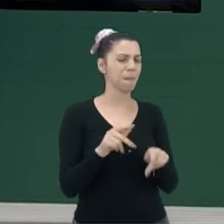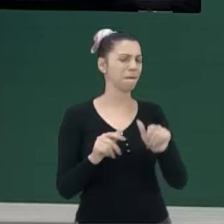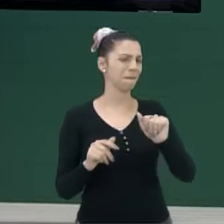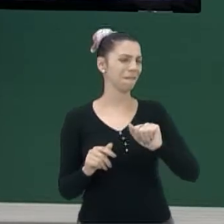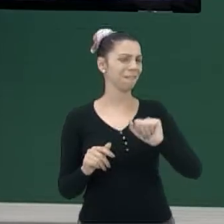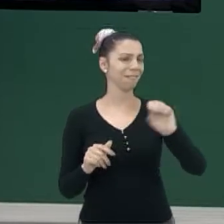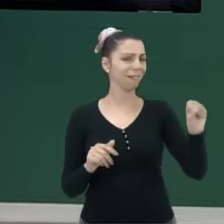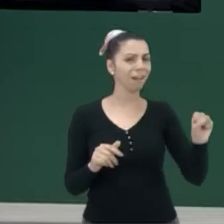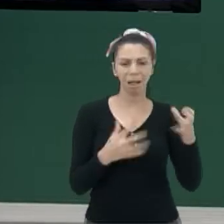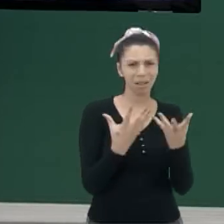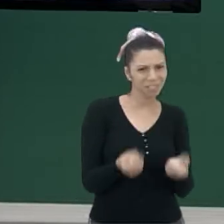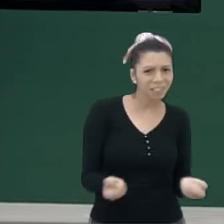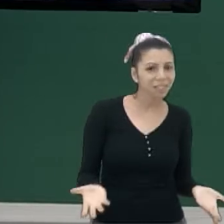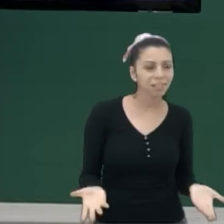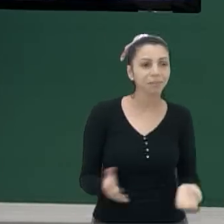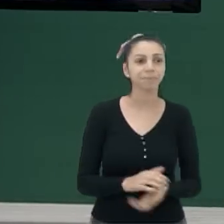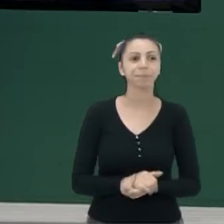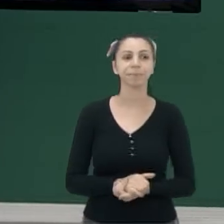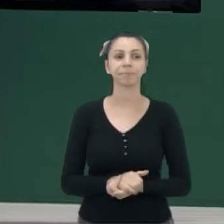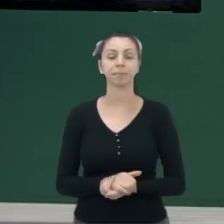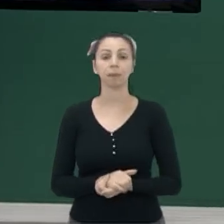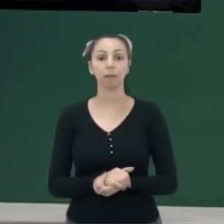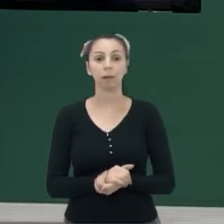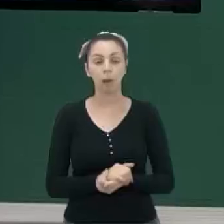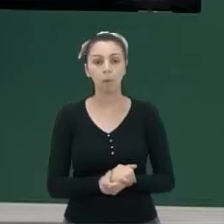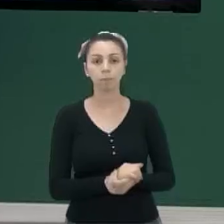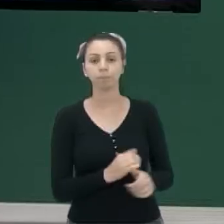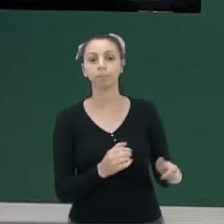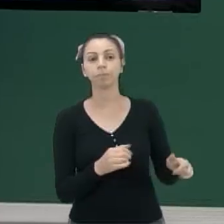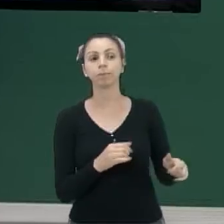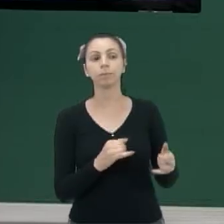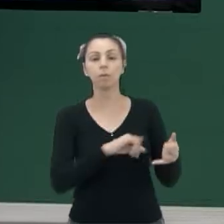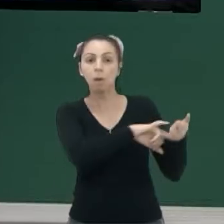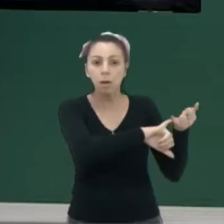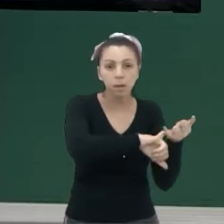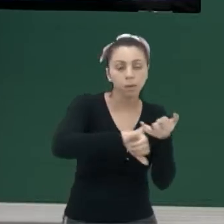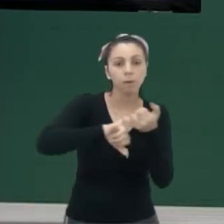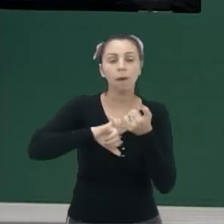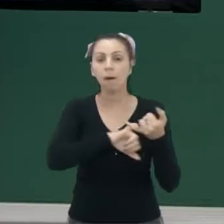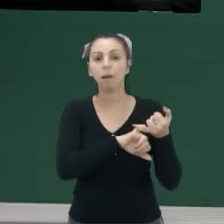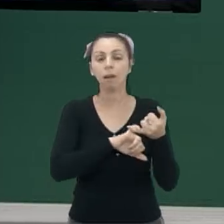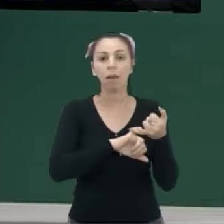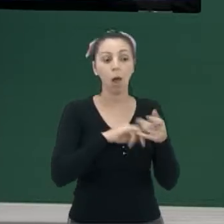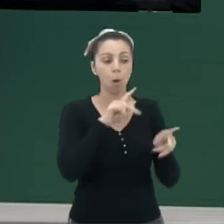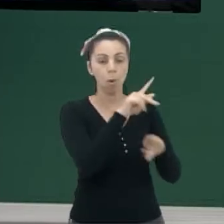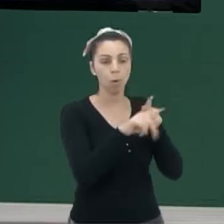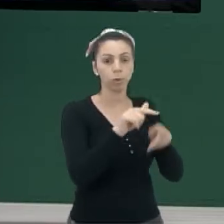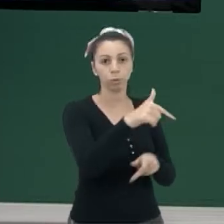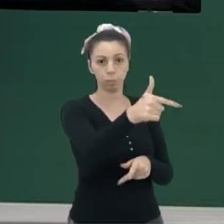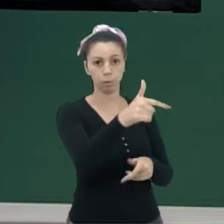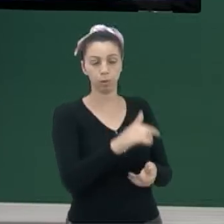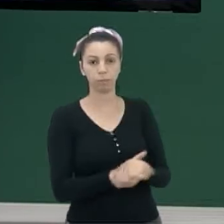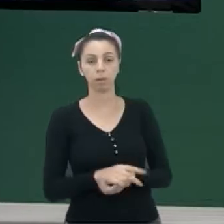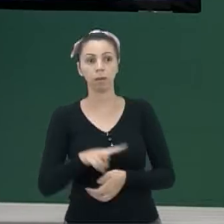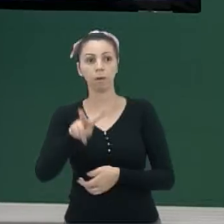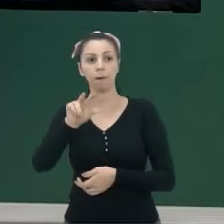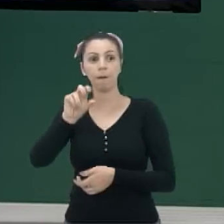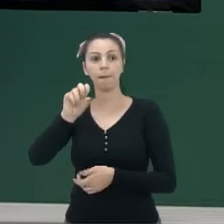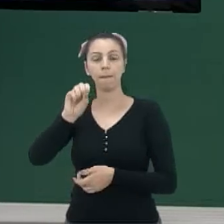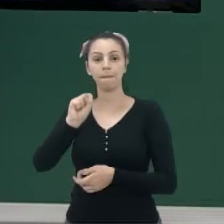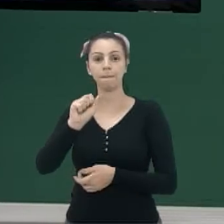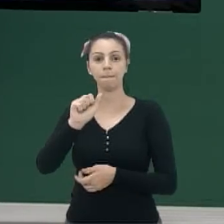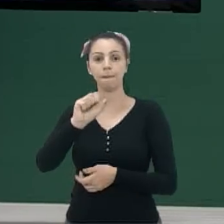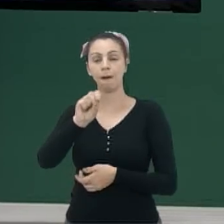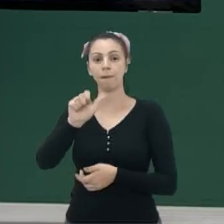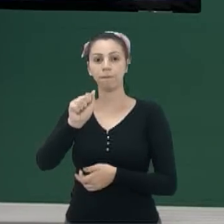não aceitou isso. Os rivais destes se aliaram-se aos recém-chegados, cuja esquadra era impressionante. Então Vasco da Gama, quando chegou lá,